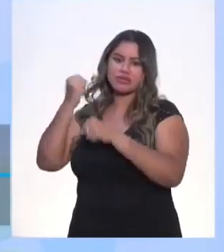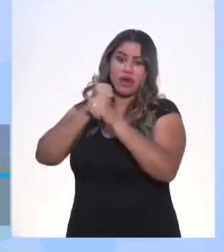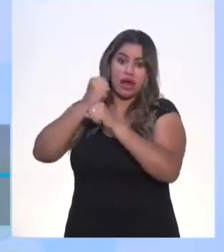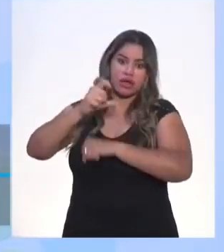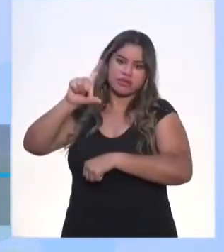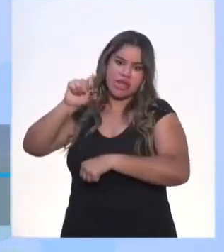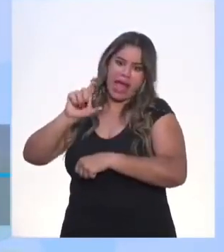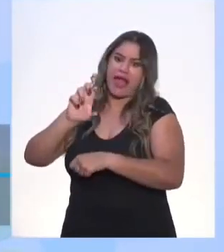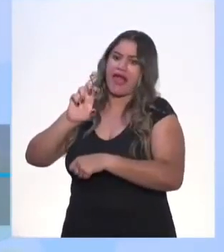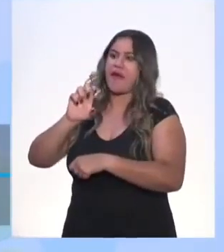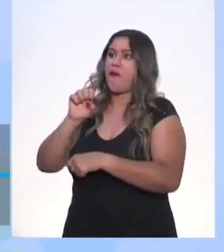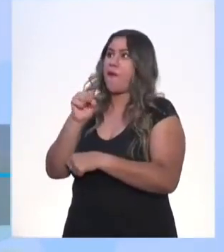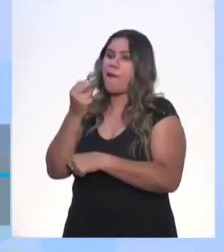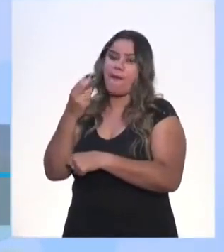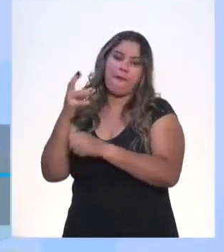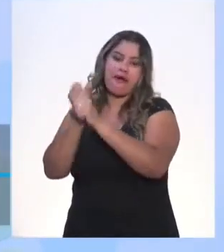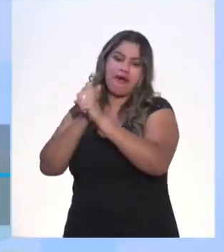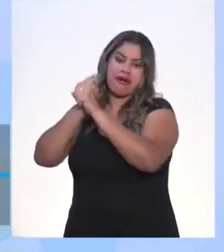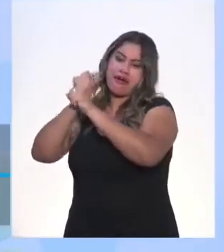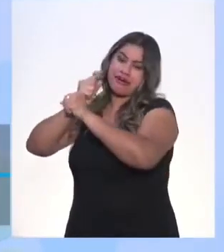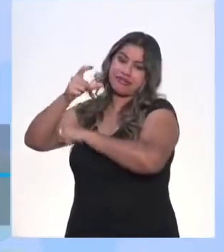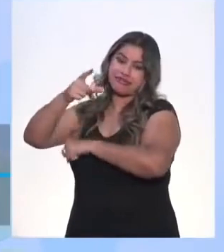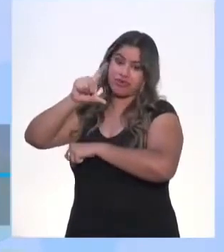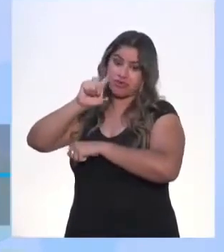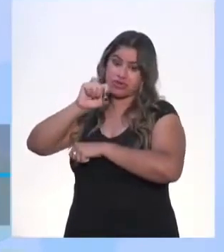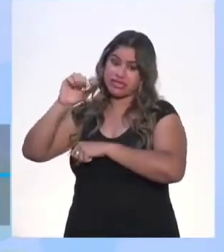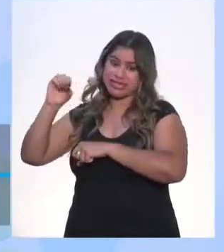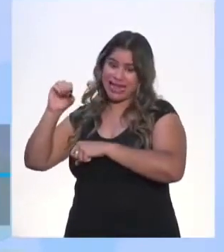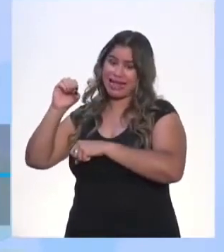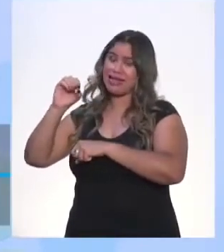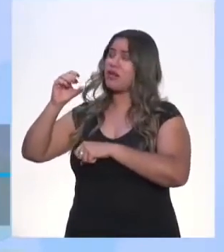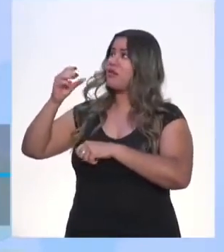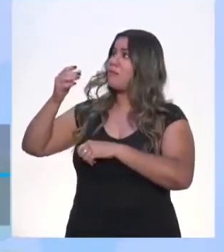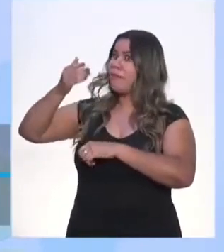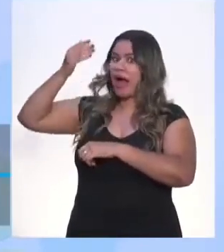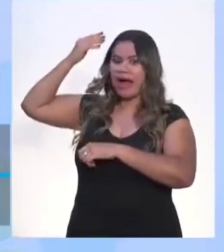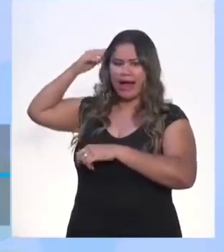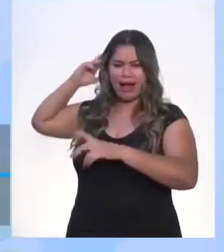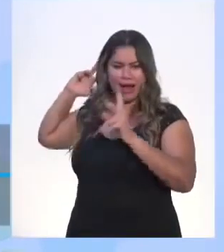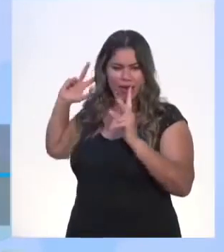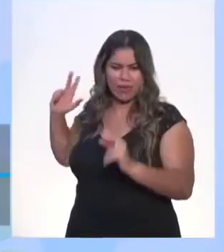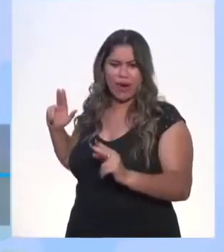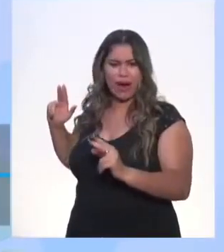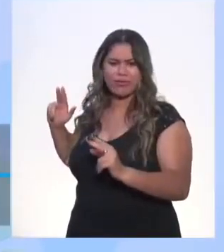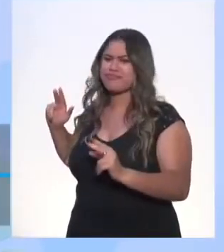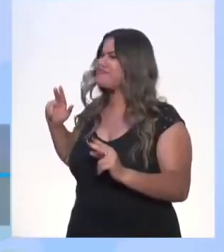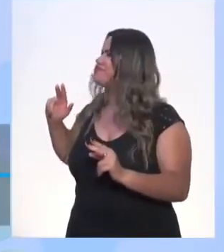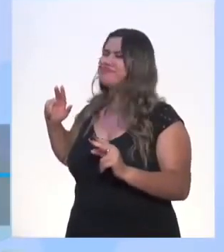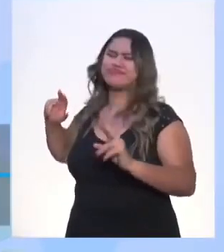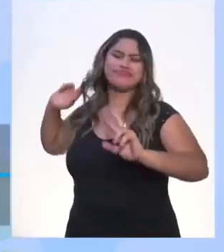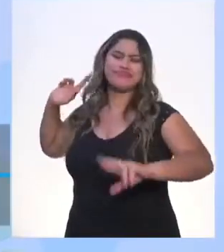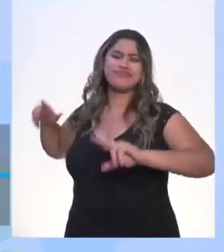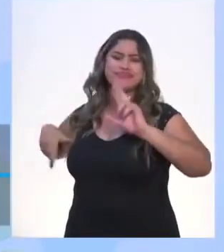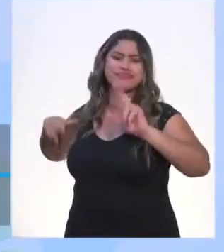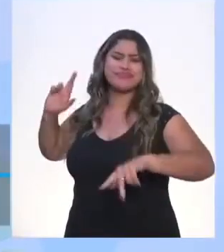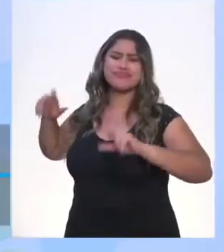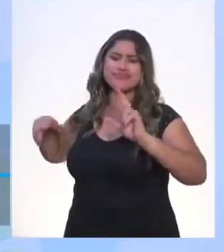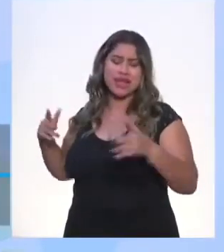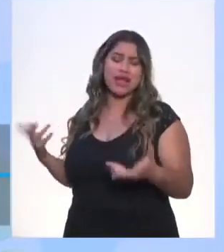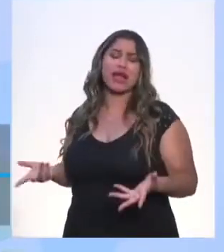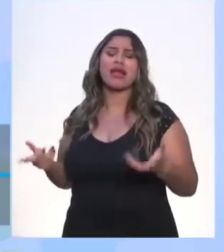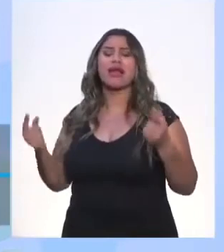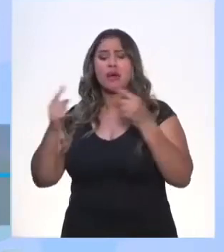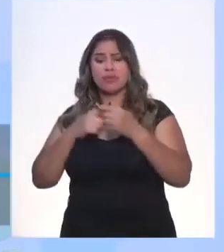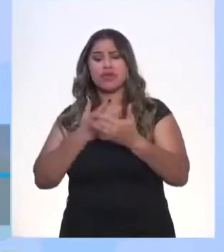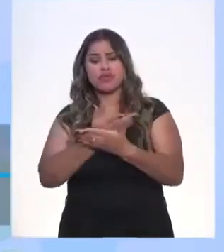anos atrás. E quando nós percebemos as causas dessas transformações, é exatamente aquilo que vocês falaram, né?